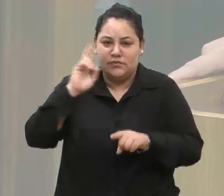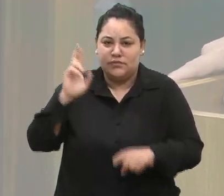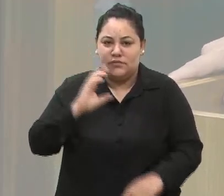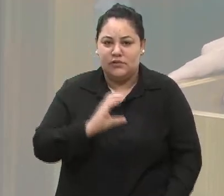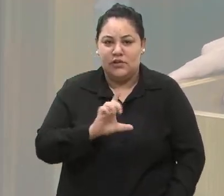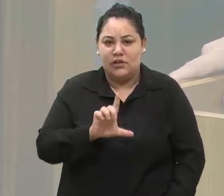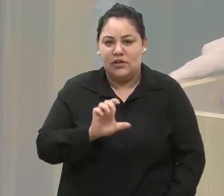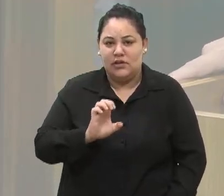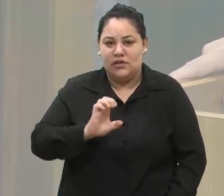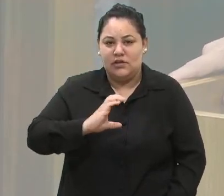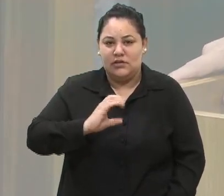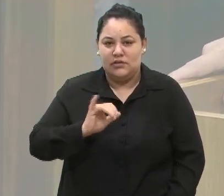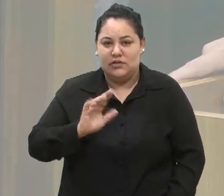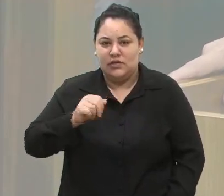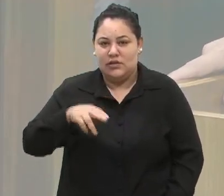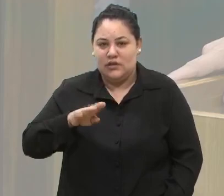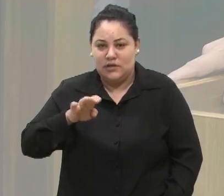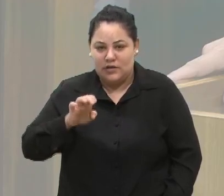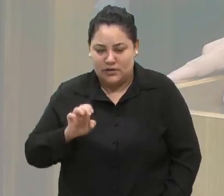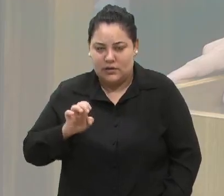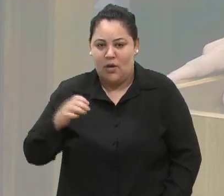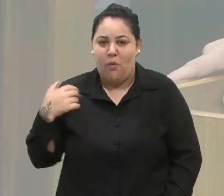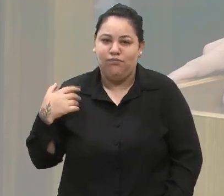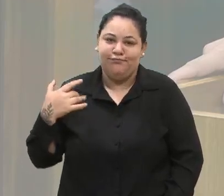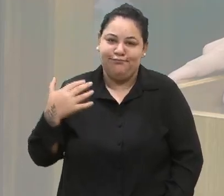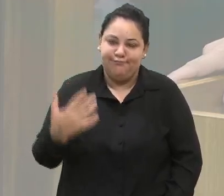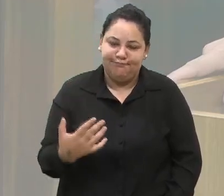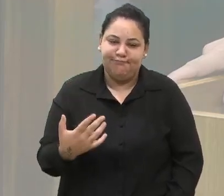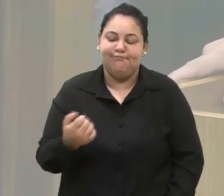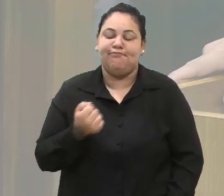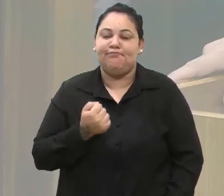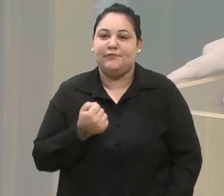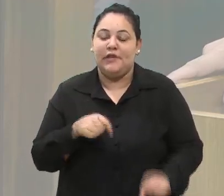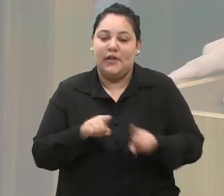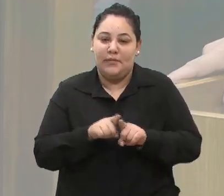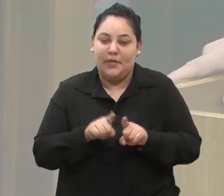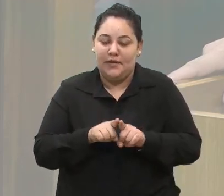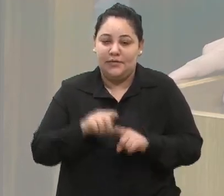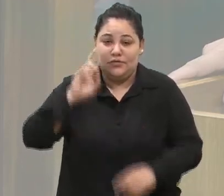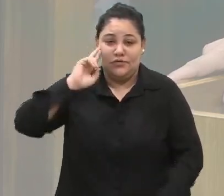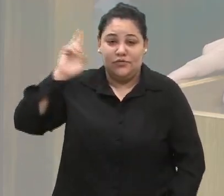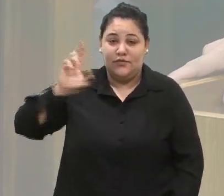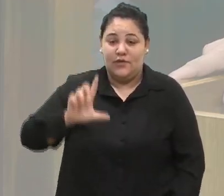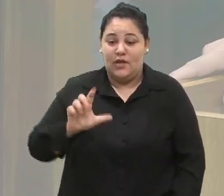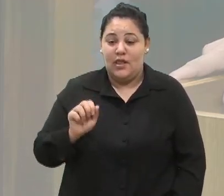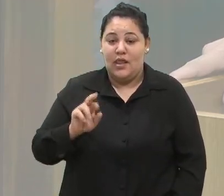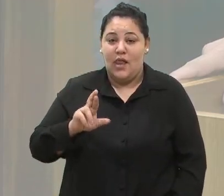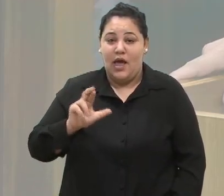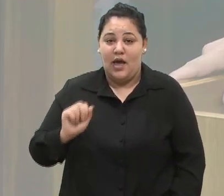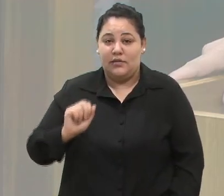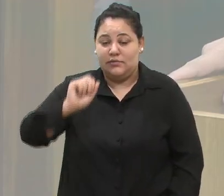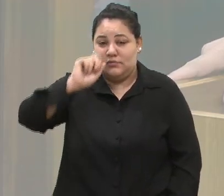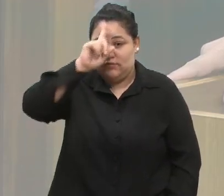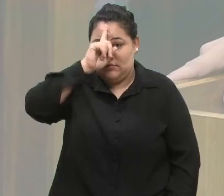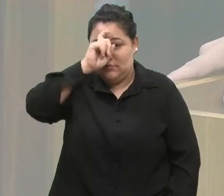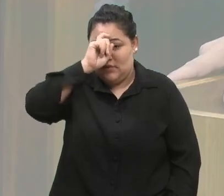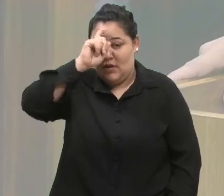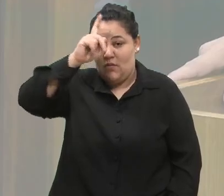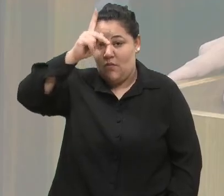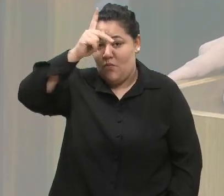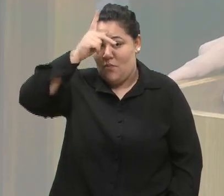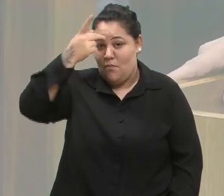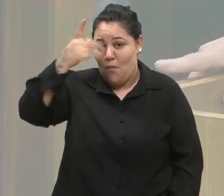Cleciane ao longo desse tempo, também com a diretora Lara, do Hospital Pompeia, em razão das decisões que aquele